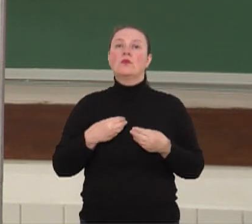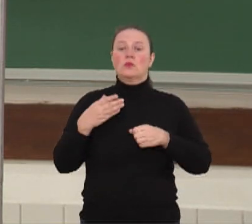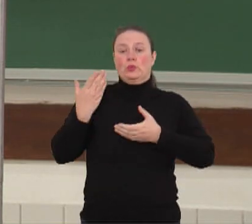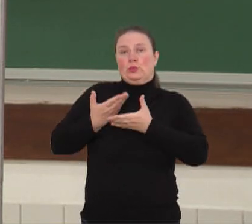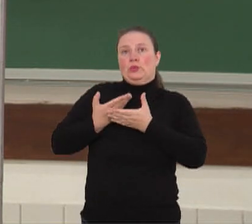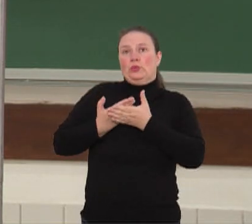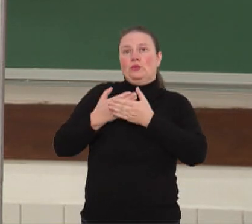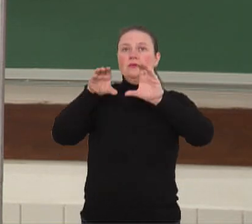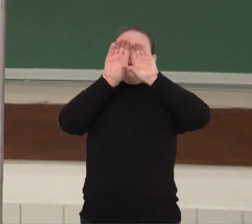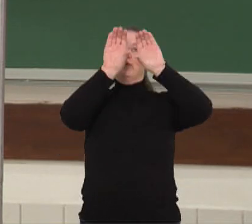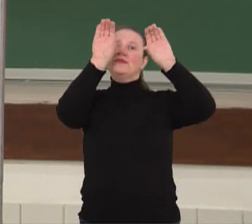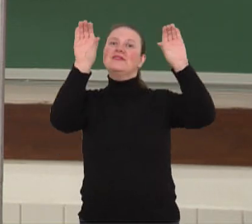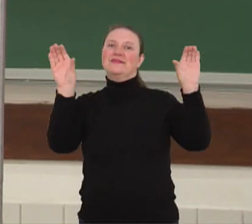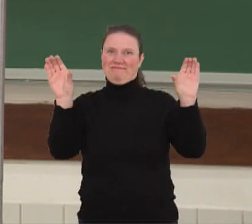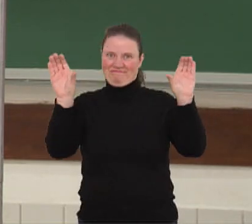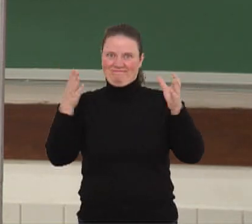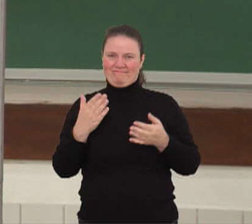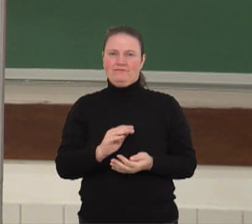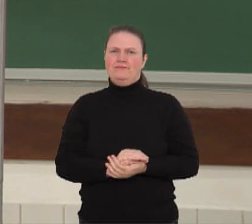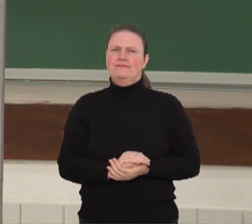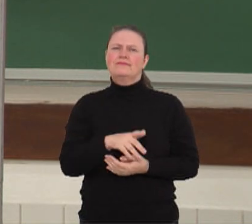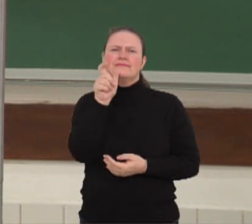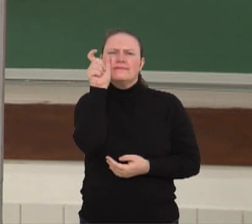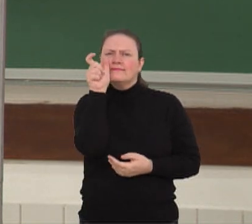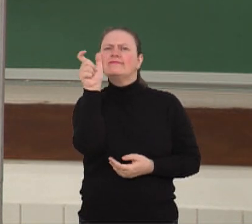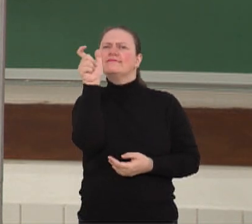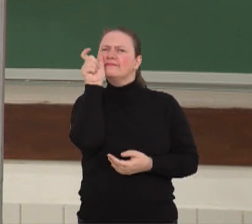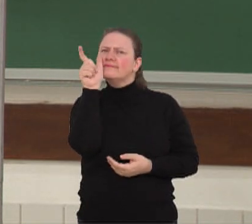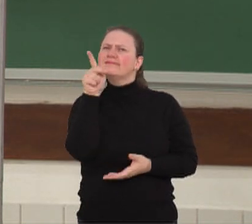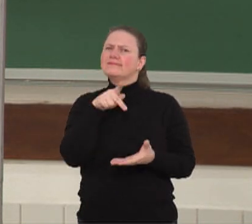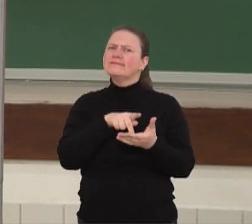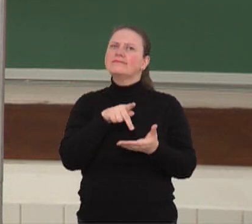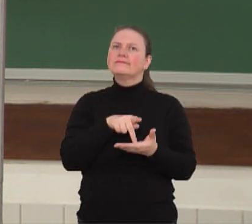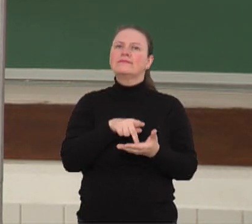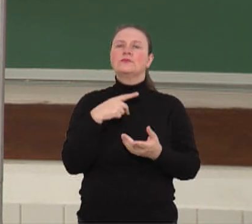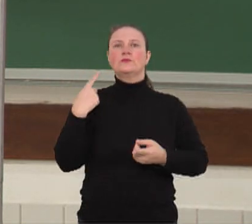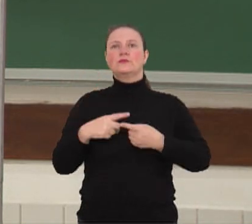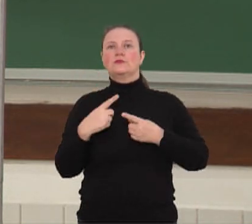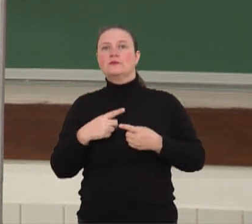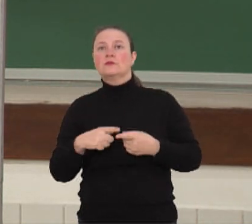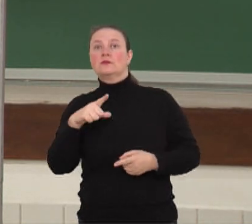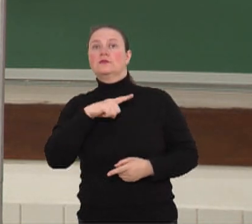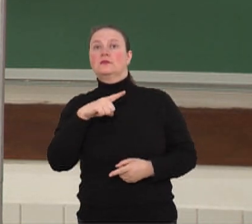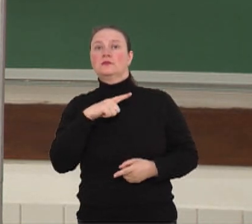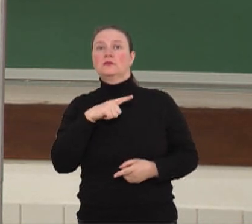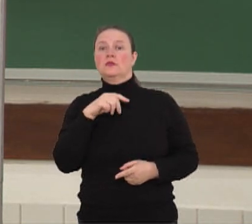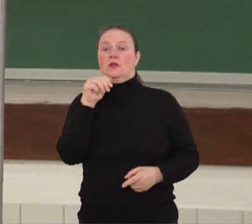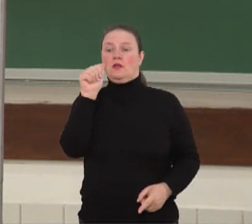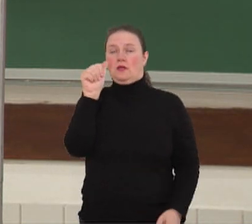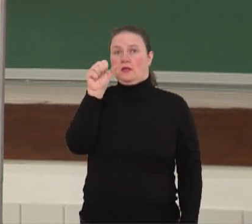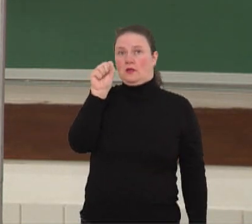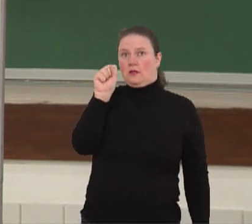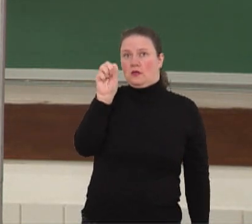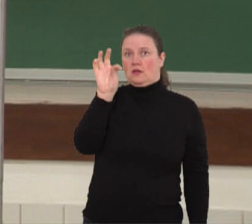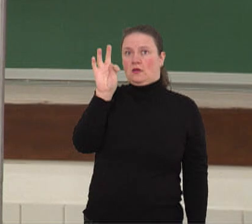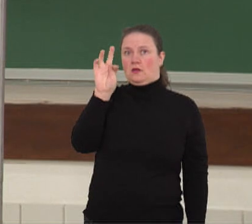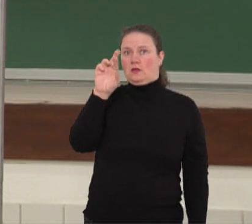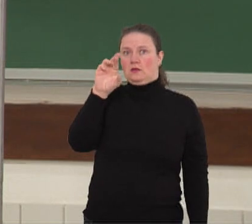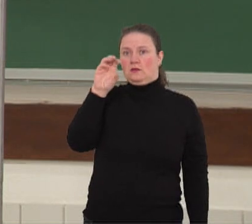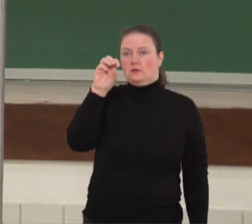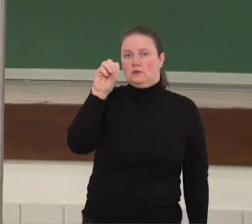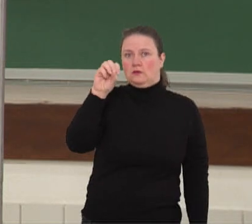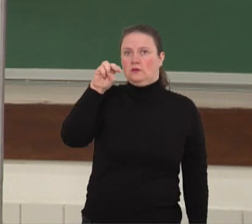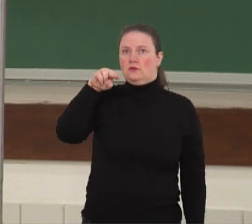céu. E é muito interessante. Por quê? Porque nós vamos ter aqui astronomia. Mas os